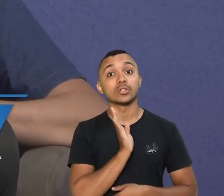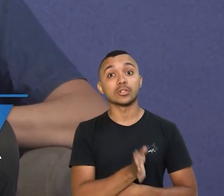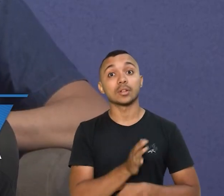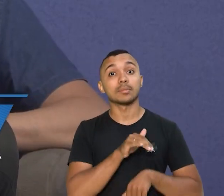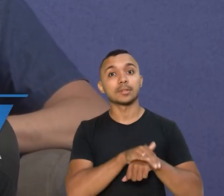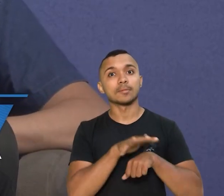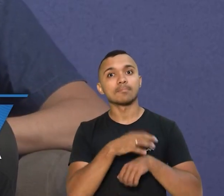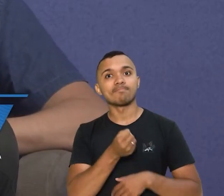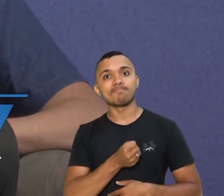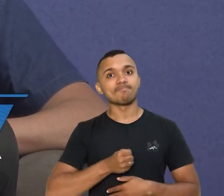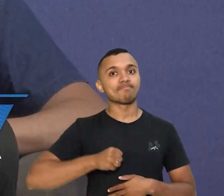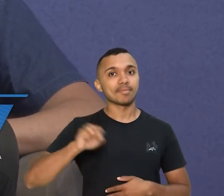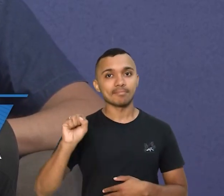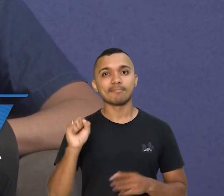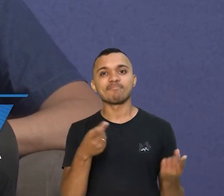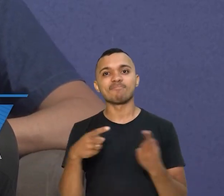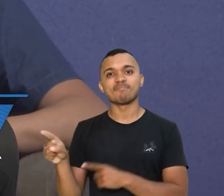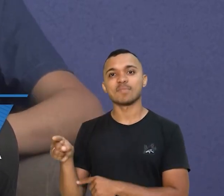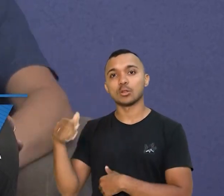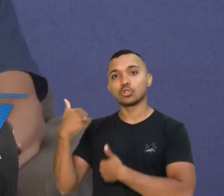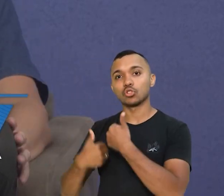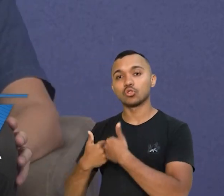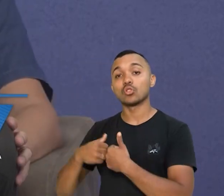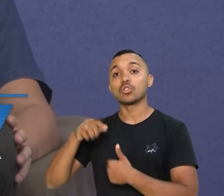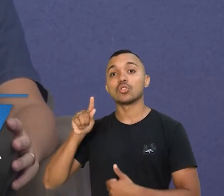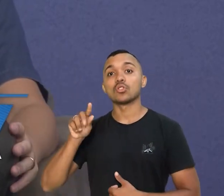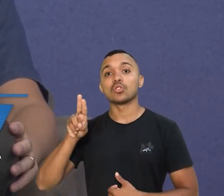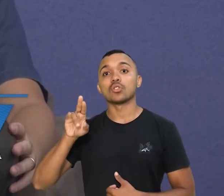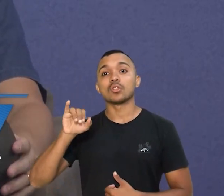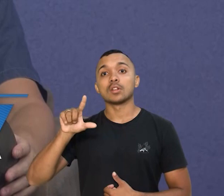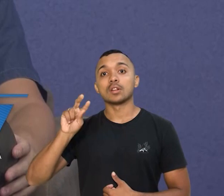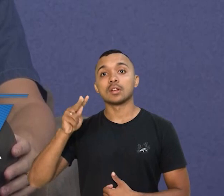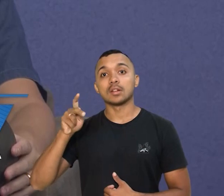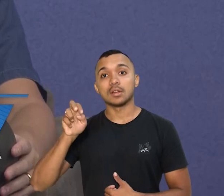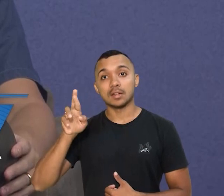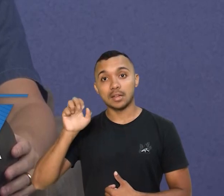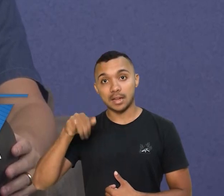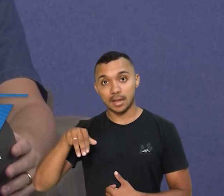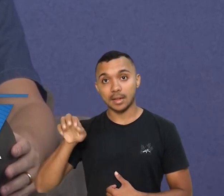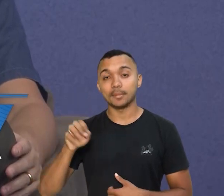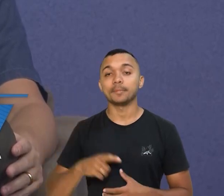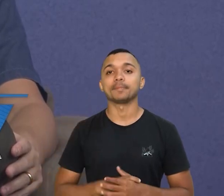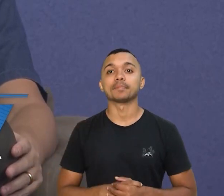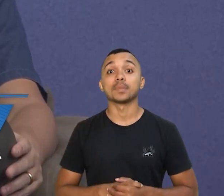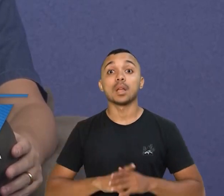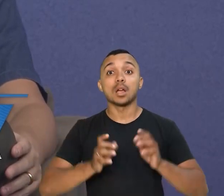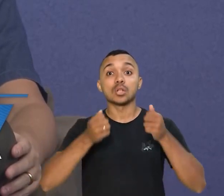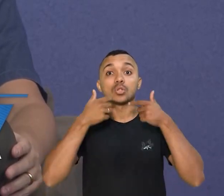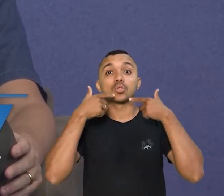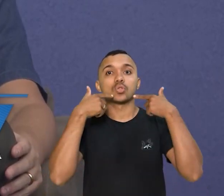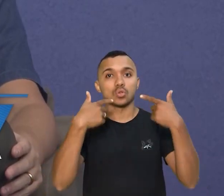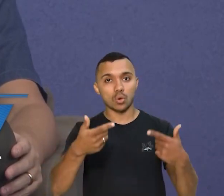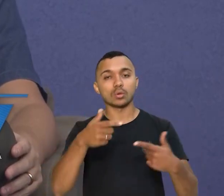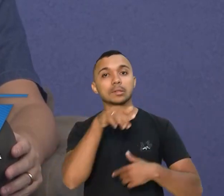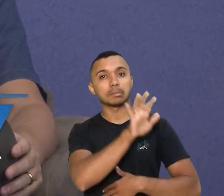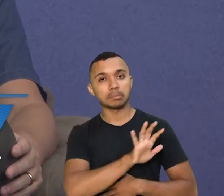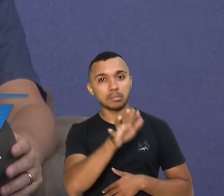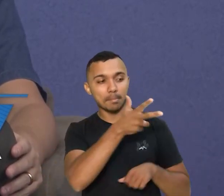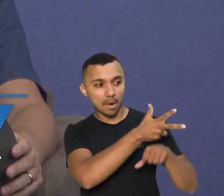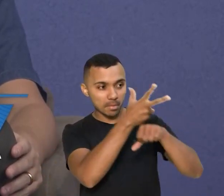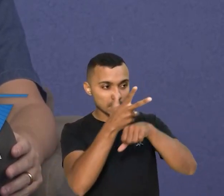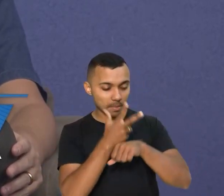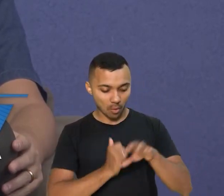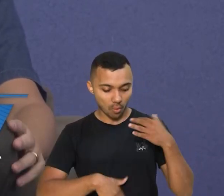protege atacando o Guilherme. Foi um lance perigosíssimo, por muito muita perigoso. Sorte, ele fez a tomografia e estava tudo bem, até